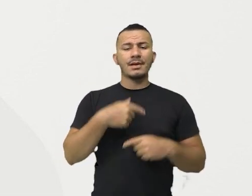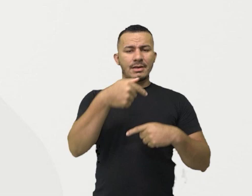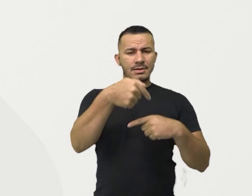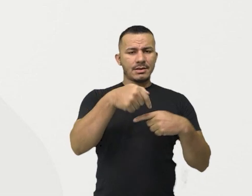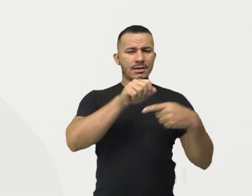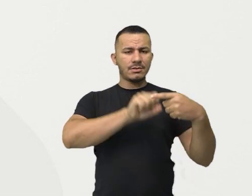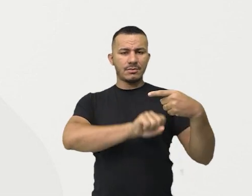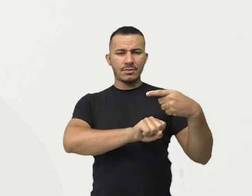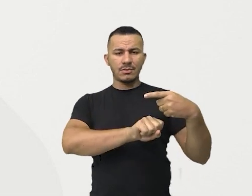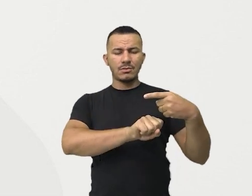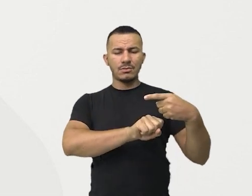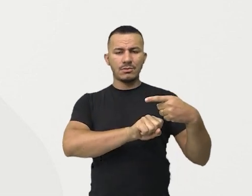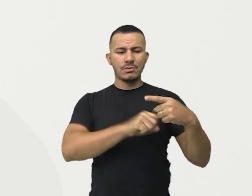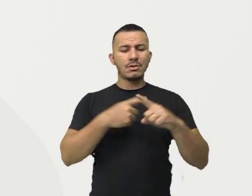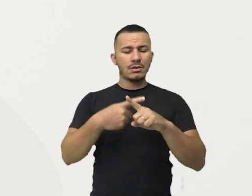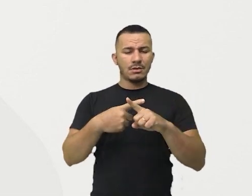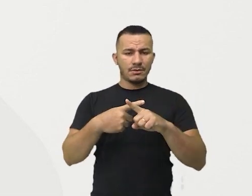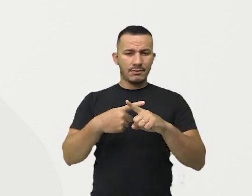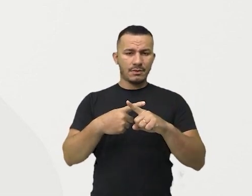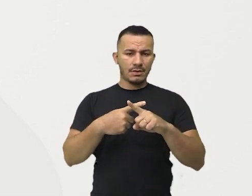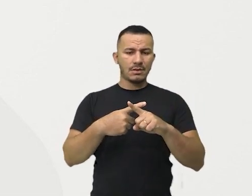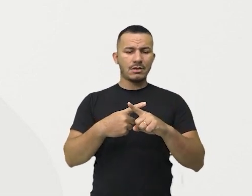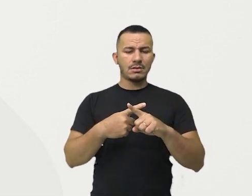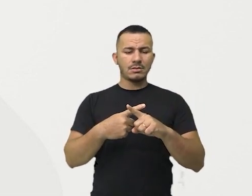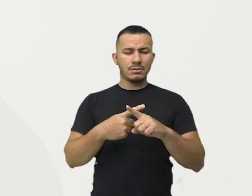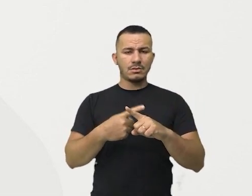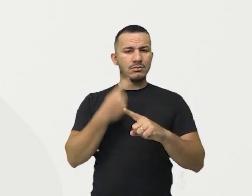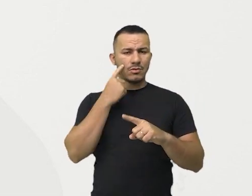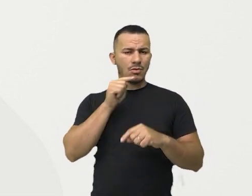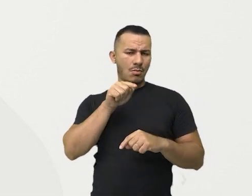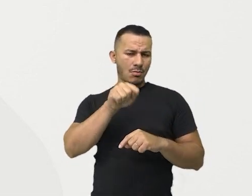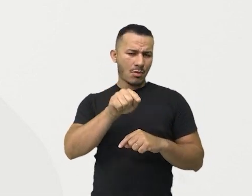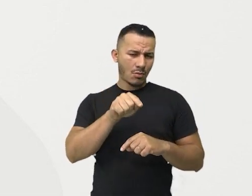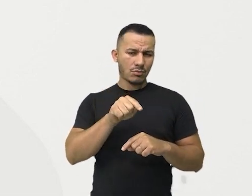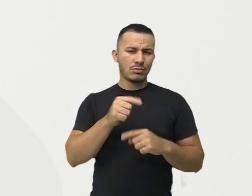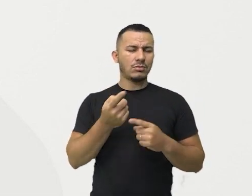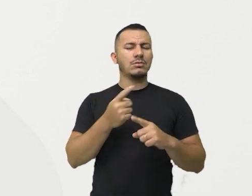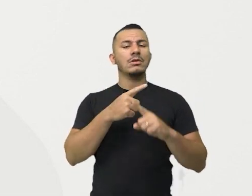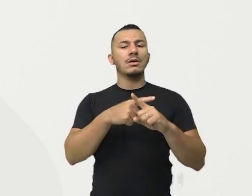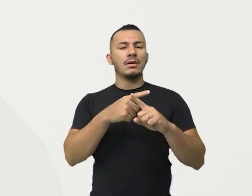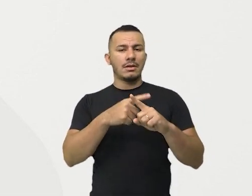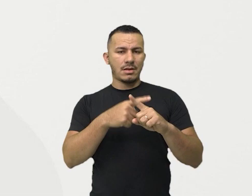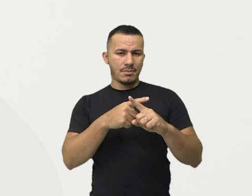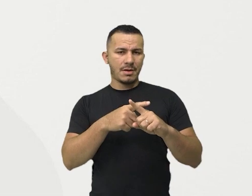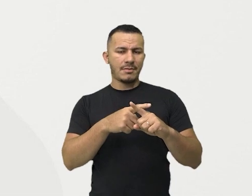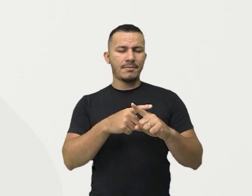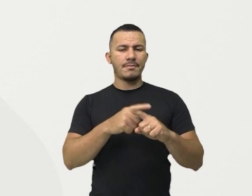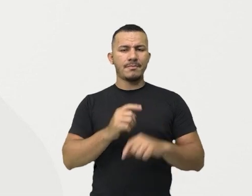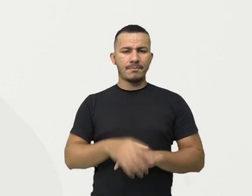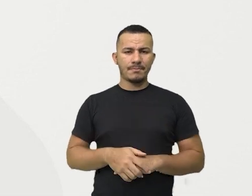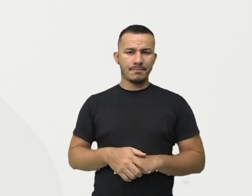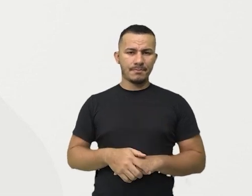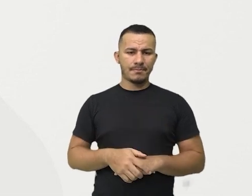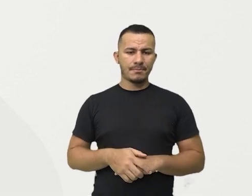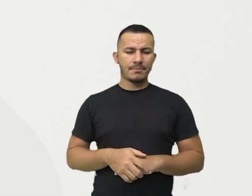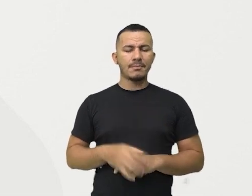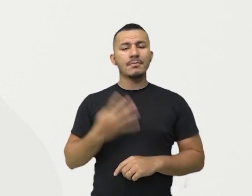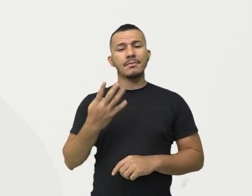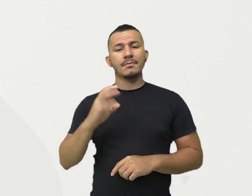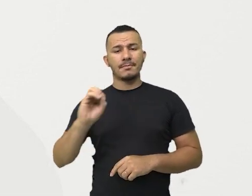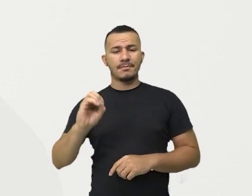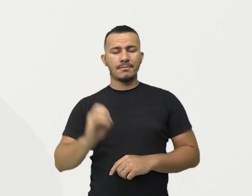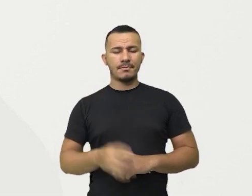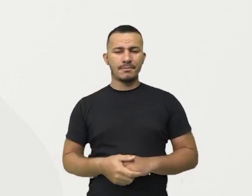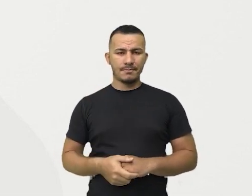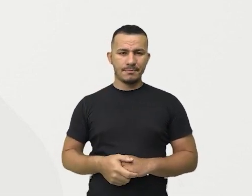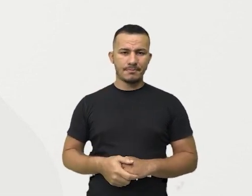sobre 8 vezes, esse pontinho, não preciso chamá-lo de, representa o sinal de vezes